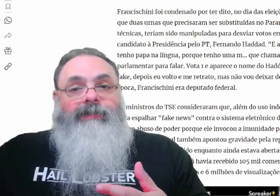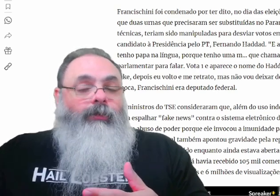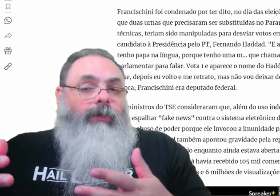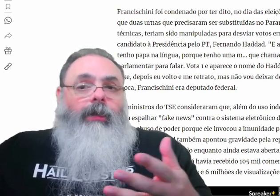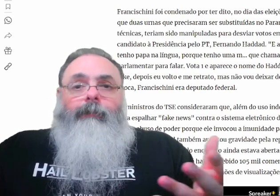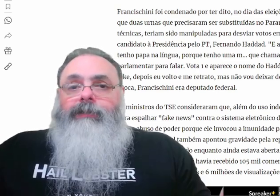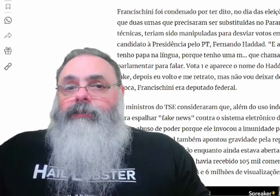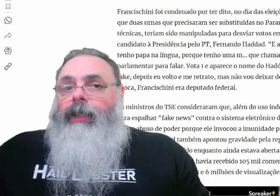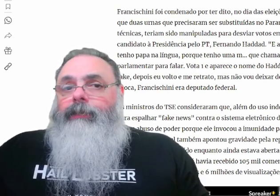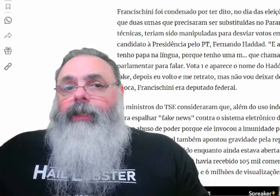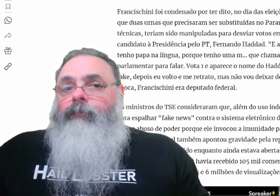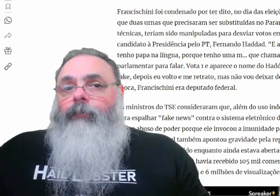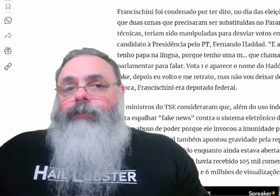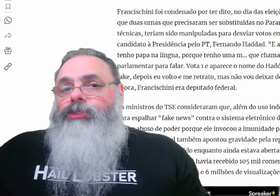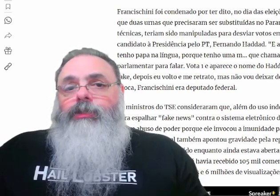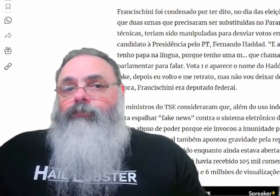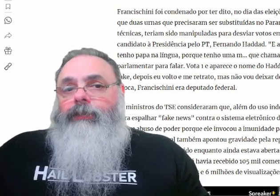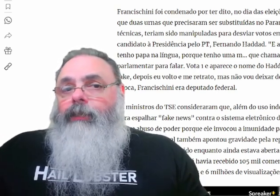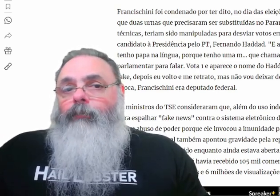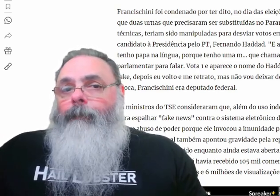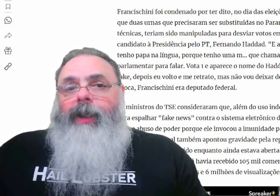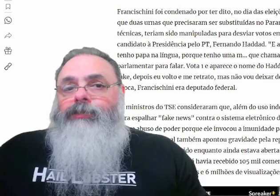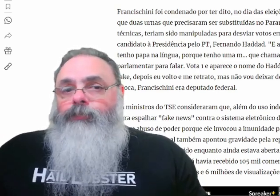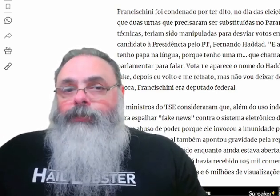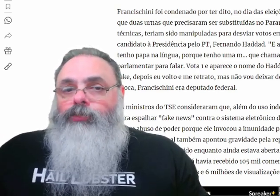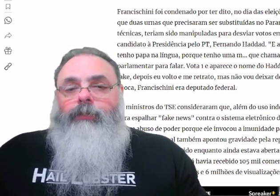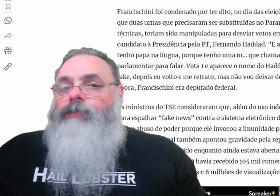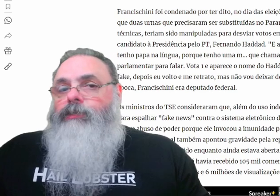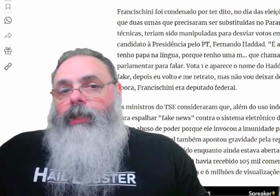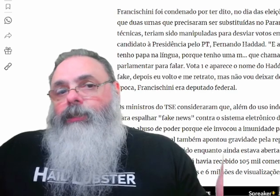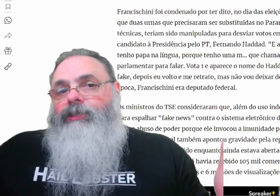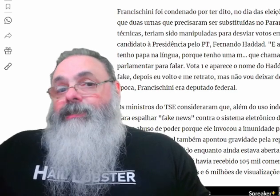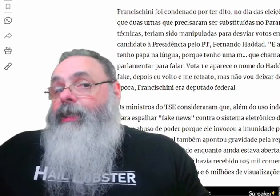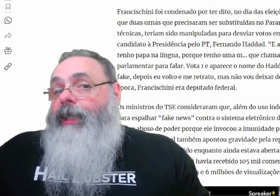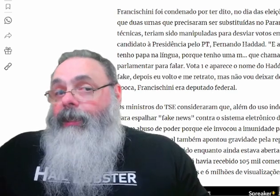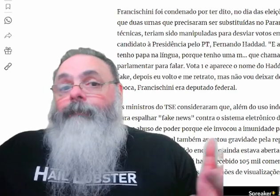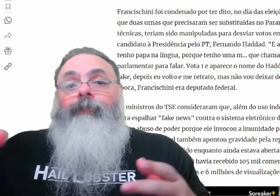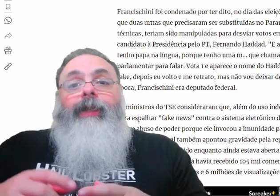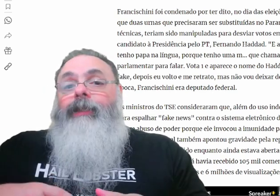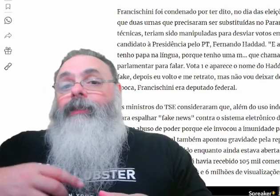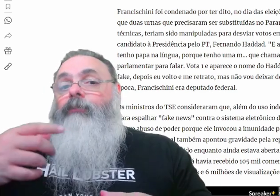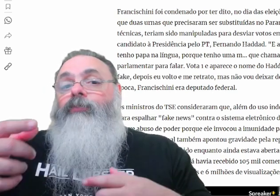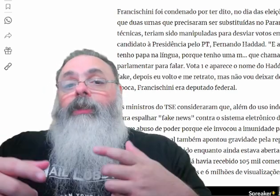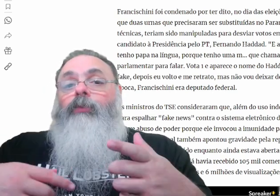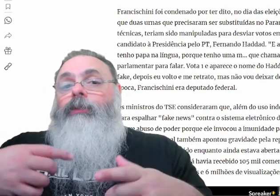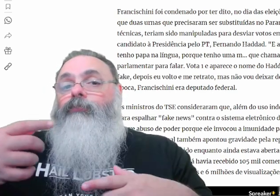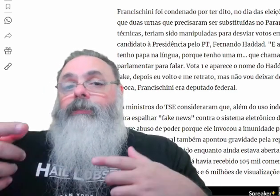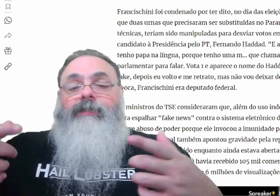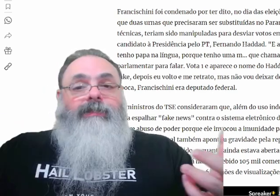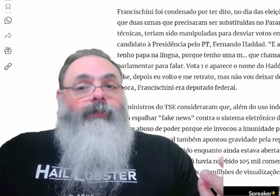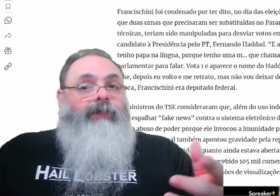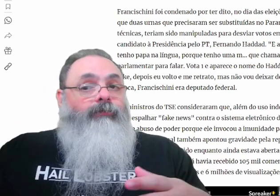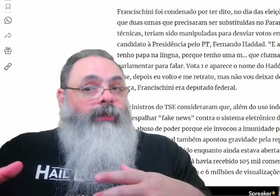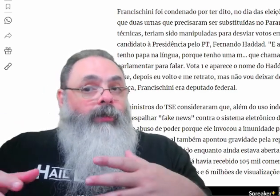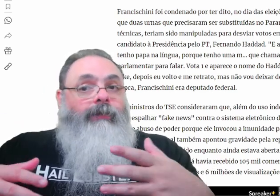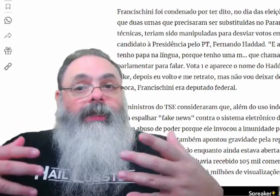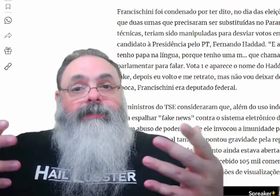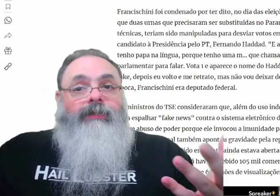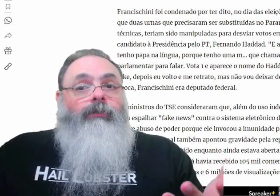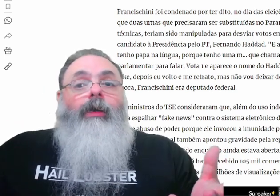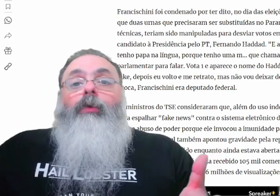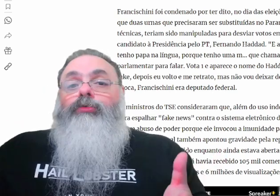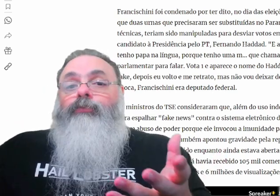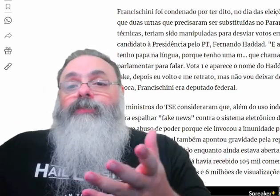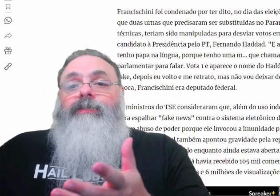final da votação mas até aquele momento já tinha voltado a maior parte das pessoas dizer que aí interferiu na votação e